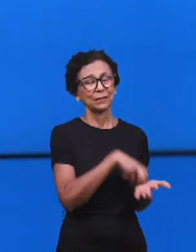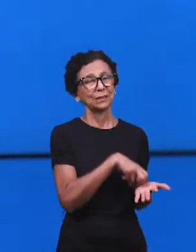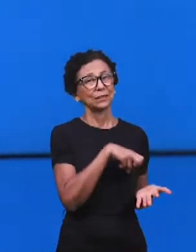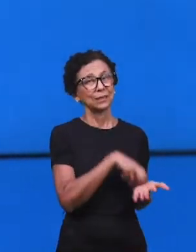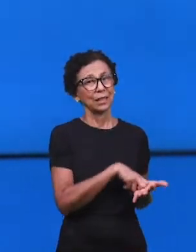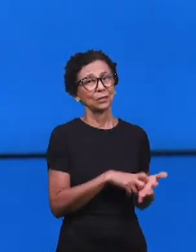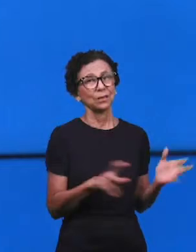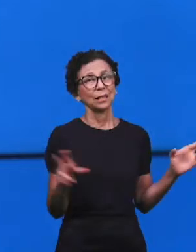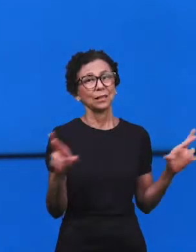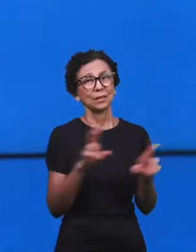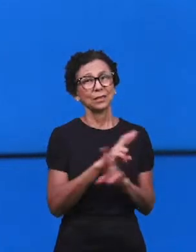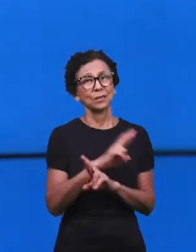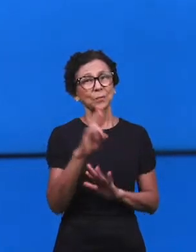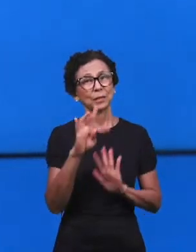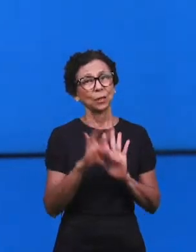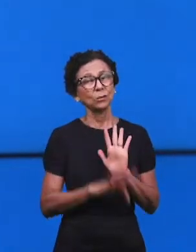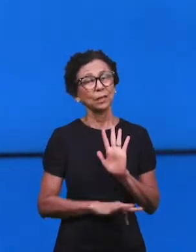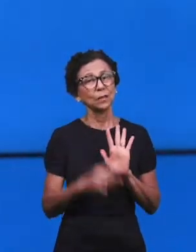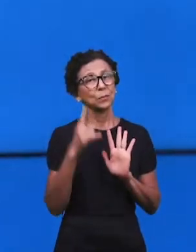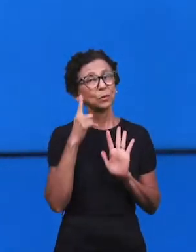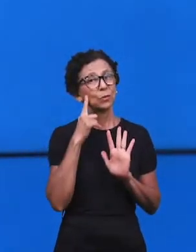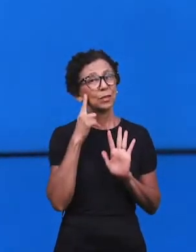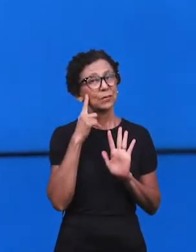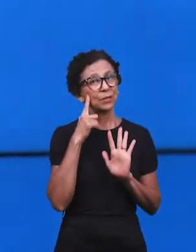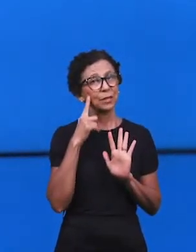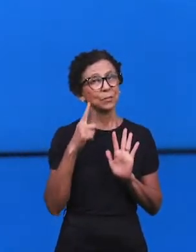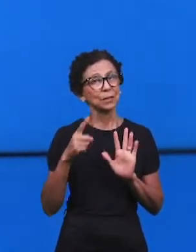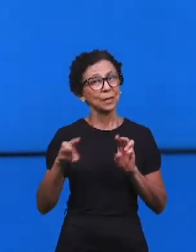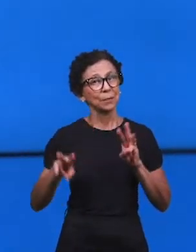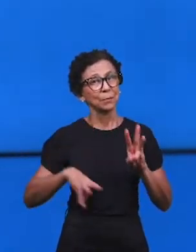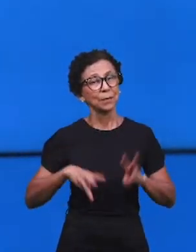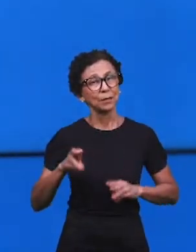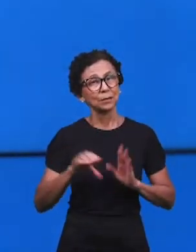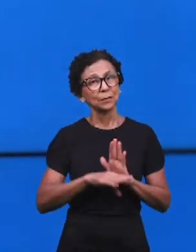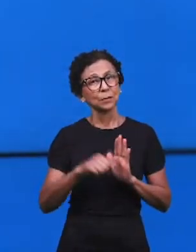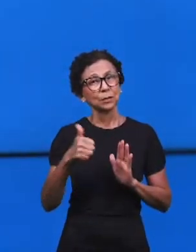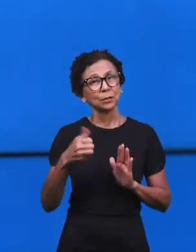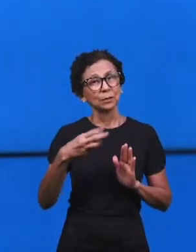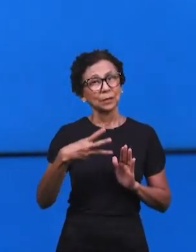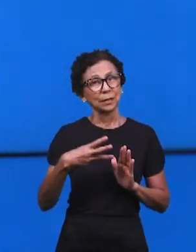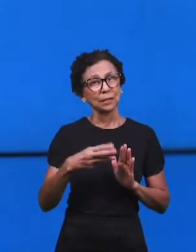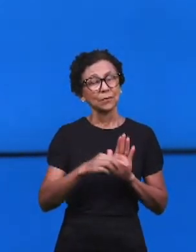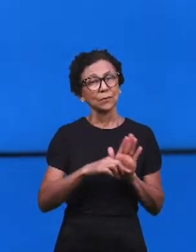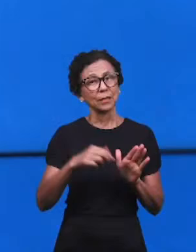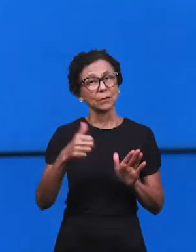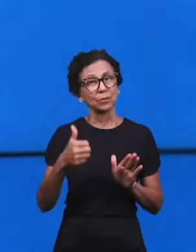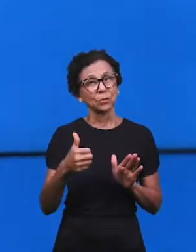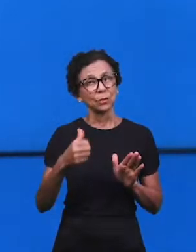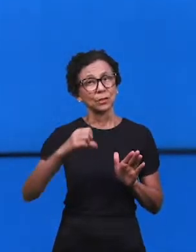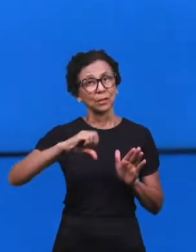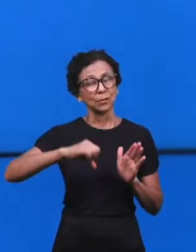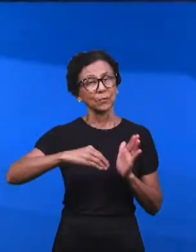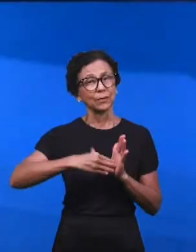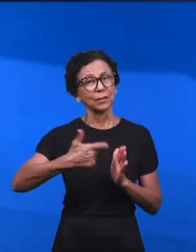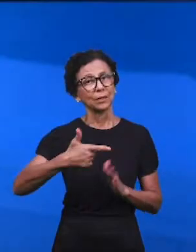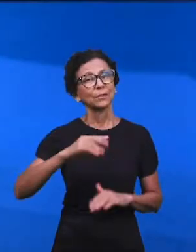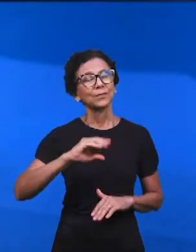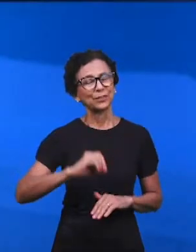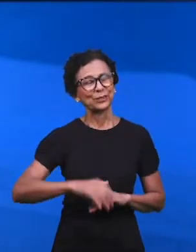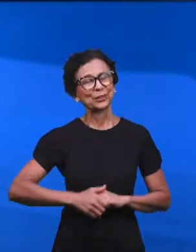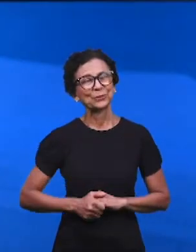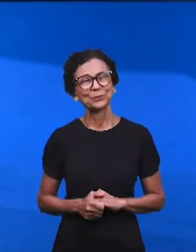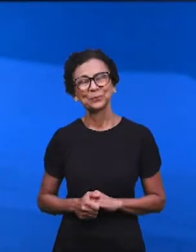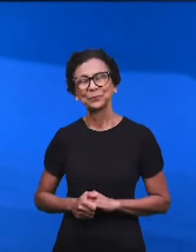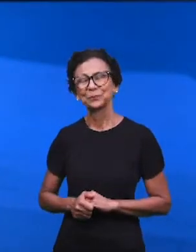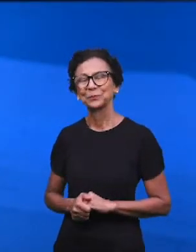lido pelo irmão em Marcos 13, verso 19 e verso 20. Obrigado, Samuel, pela sua participação. Glória a Deus. Amém,